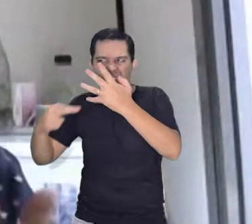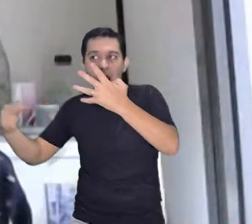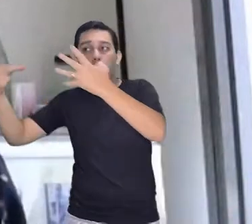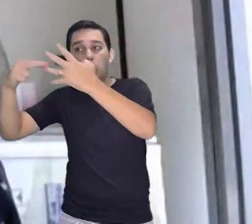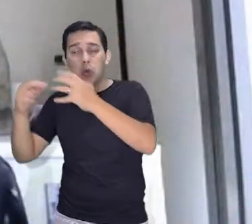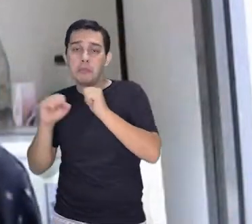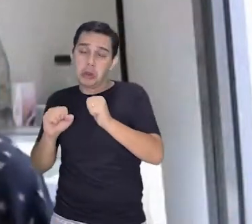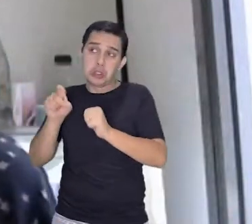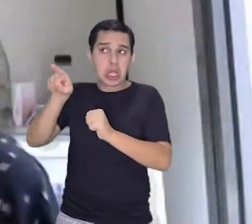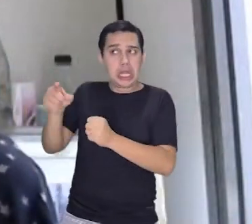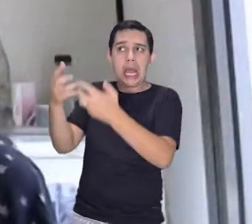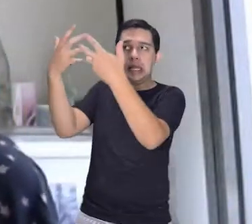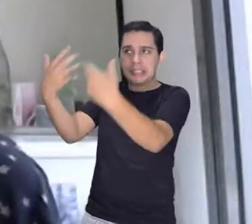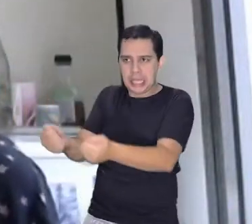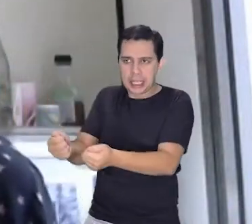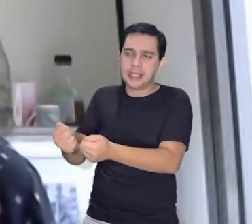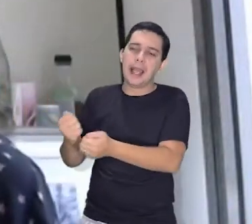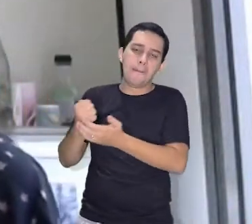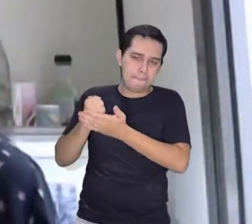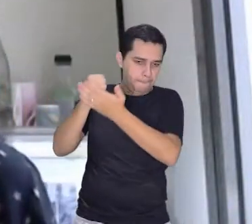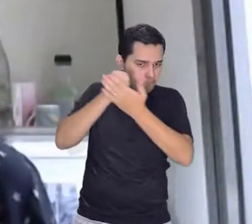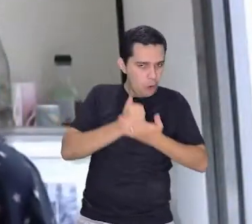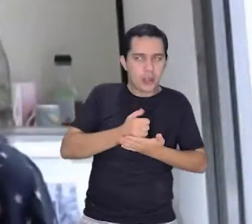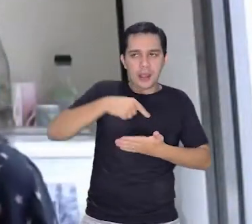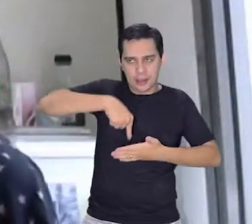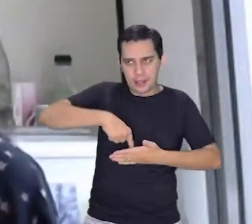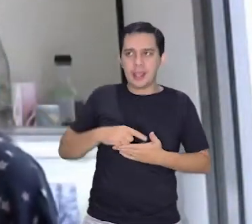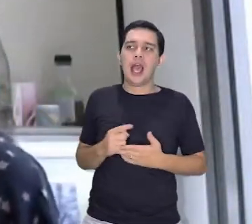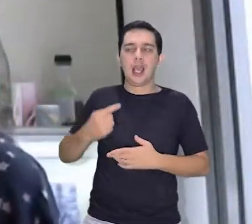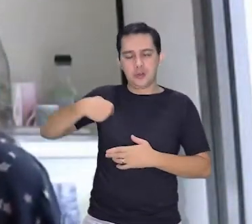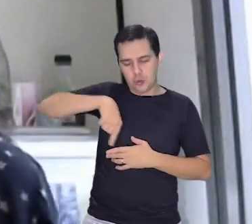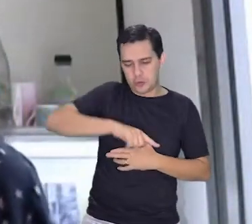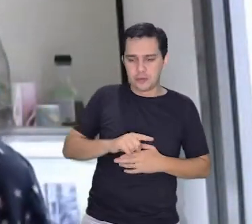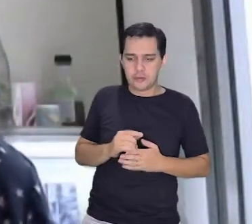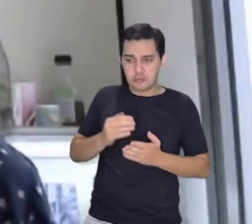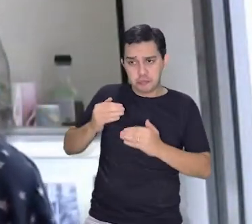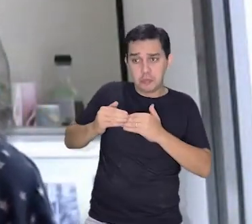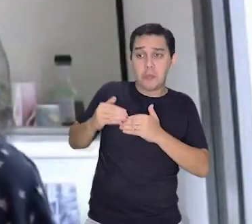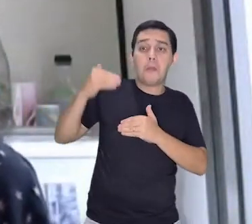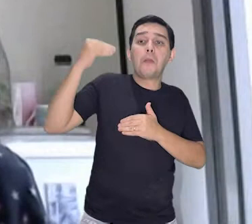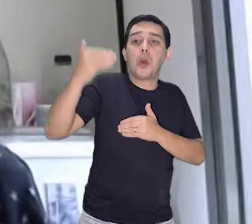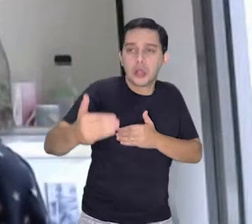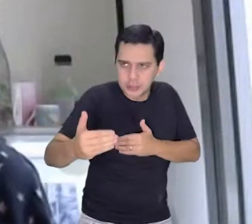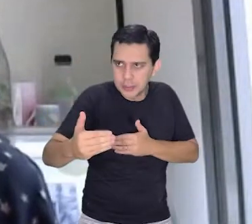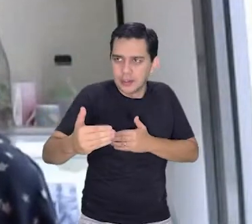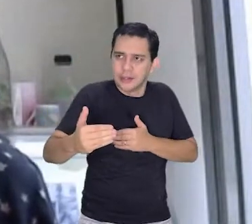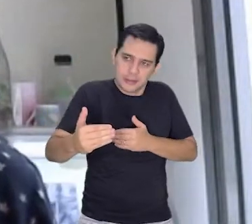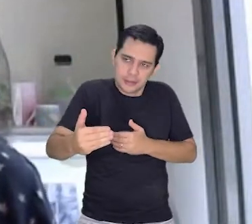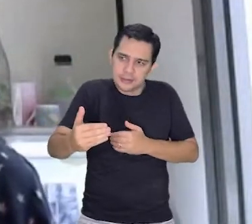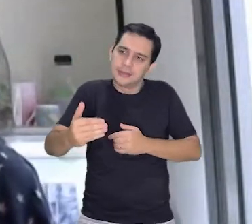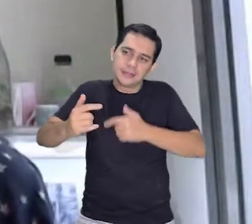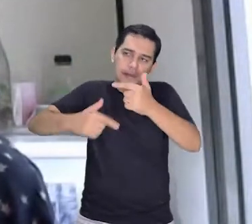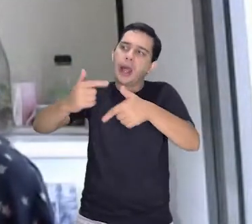que o juiz aprecie favoravelmente essa liminar, e aí vamos passar para a fase, enfim,